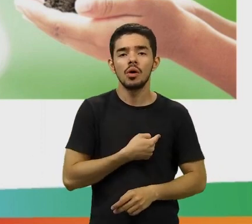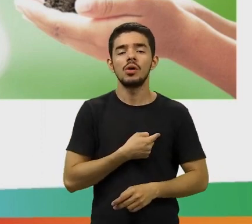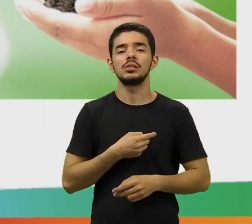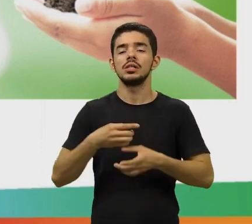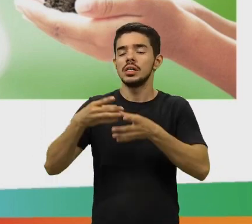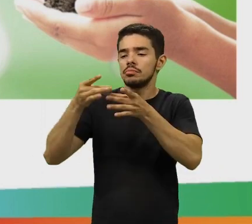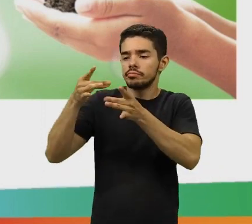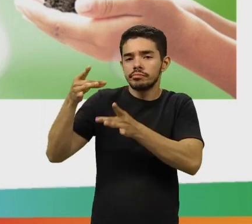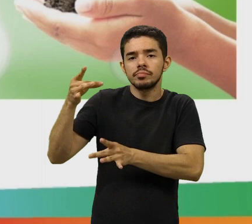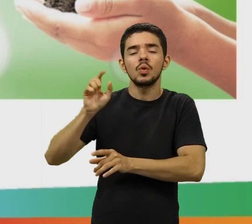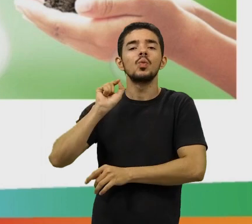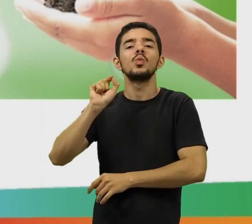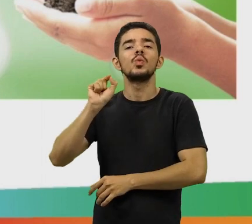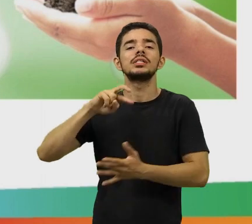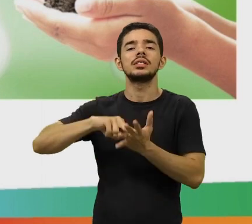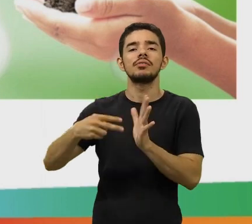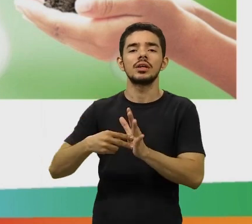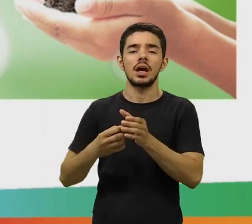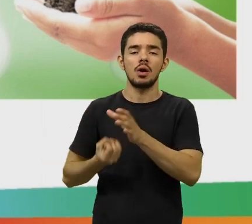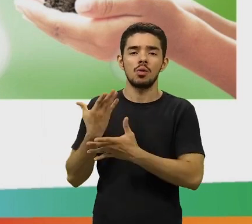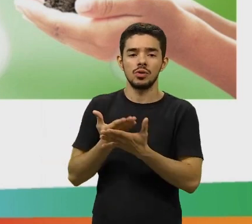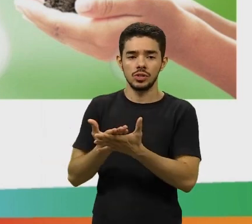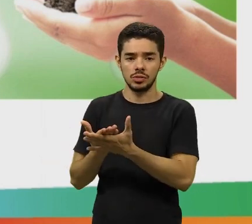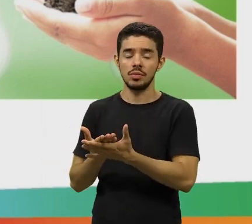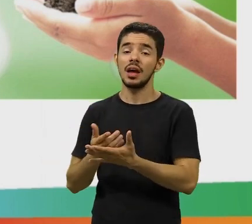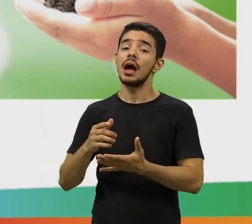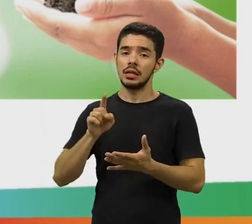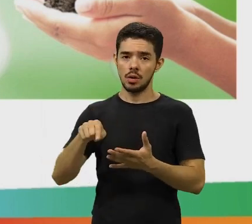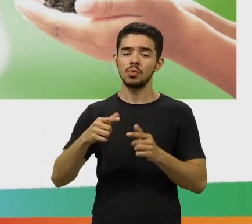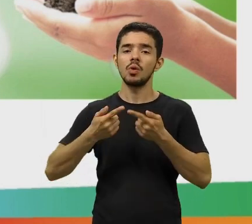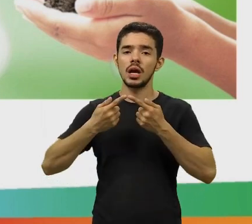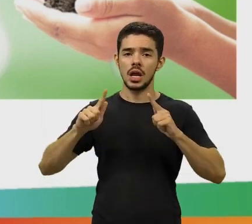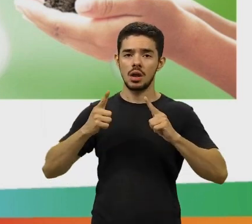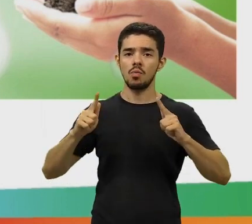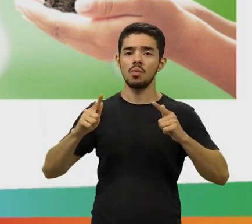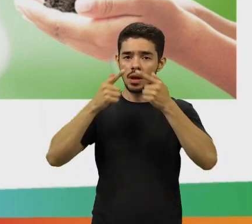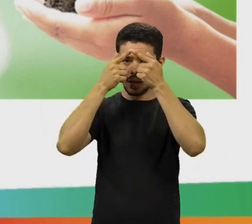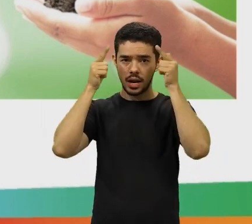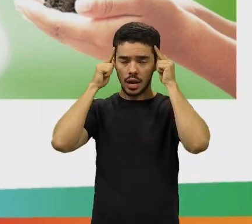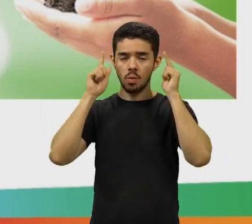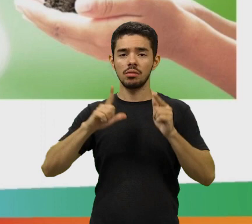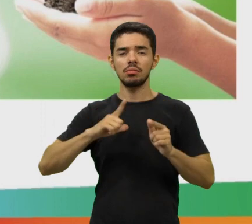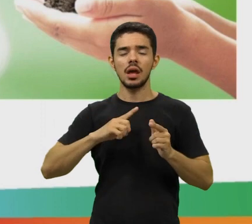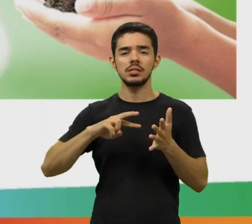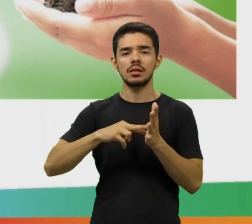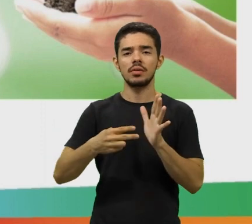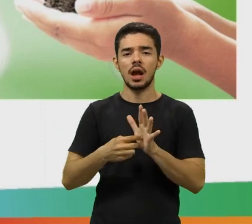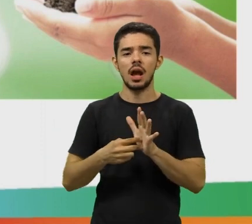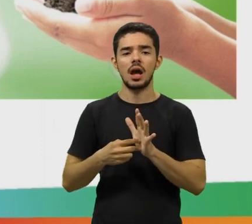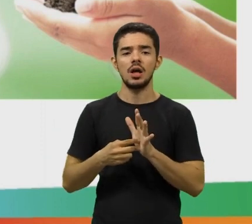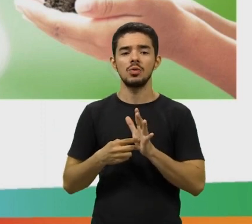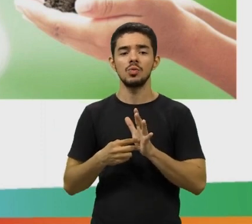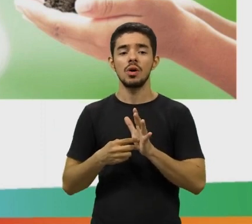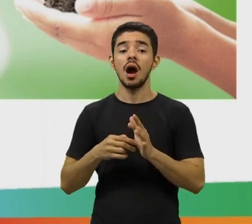o que é ecologia. A ecologia vem do grego oikos, que é igual a ambiente, e logos, que por